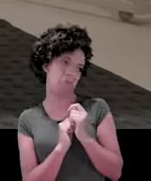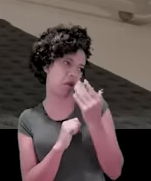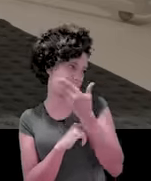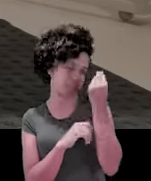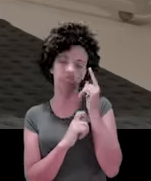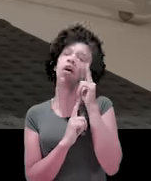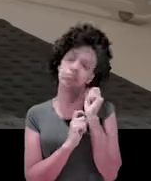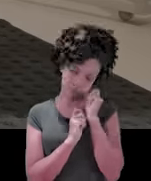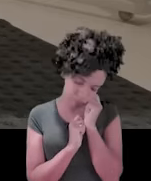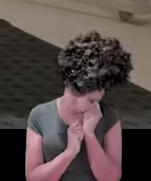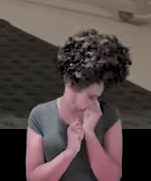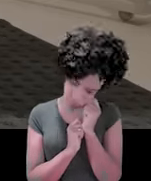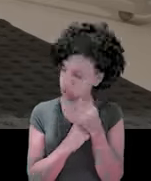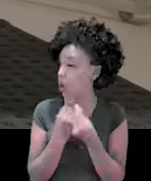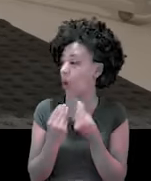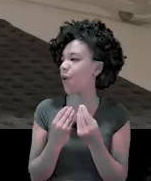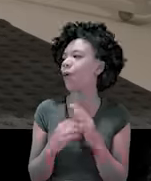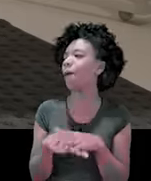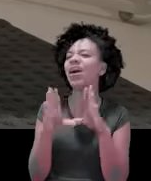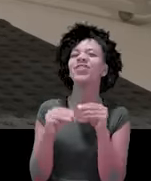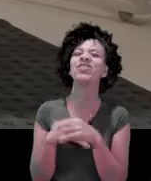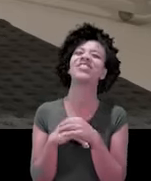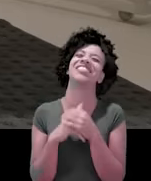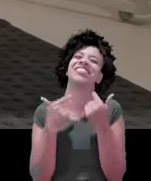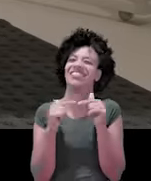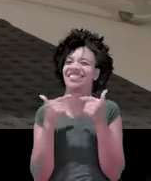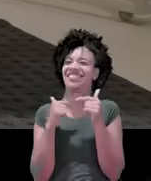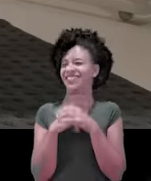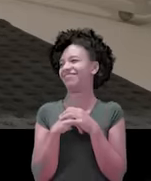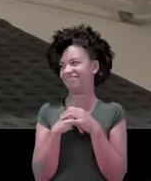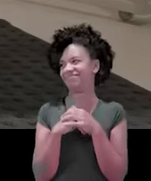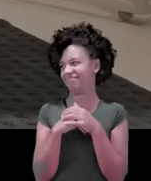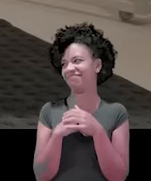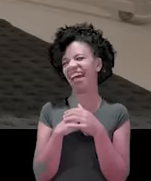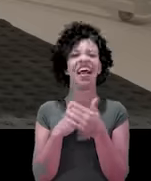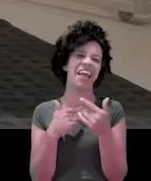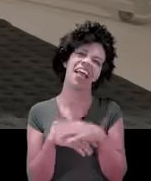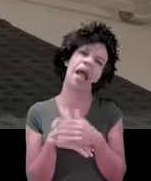apaguei como é a noite então a minha não